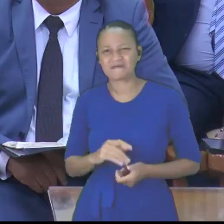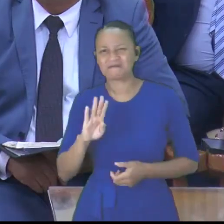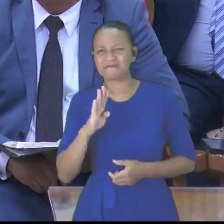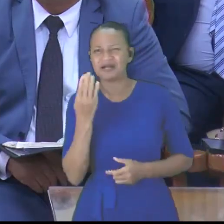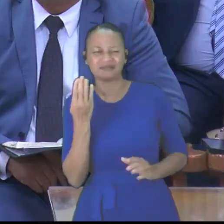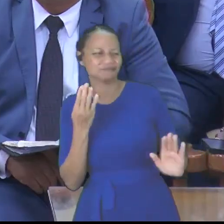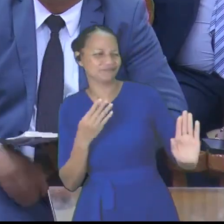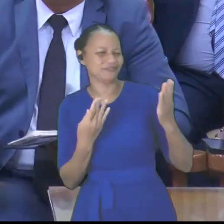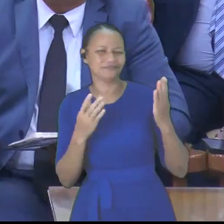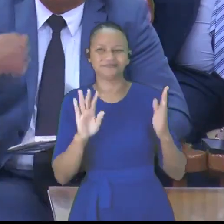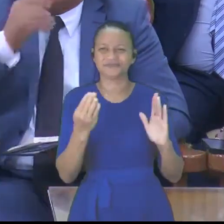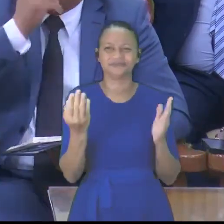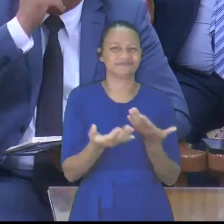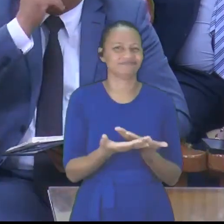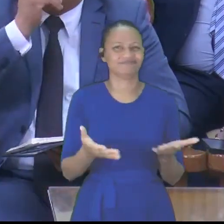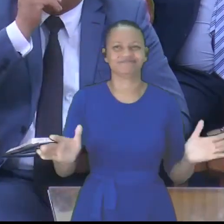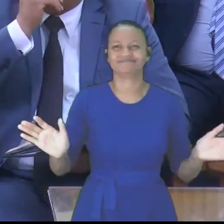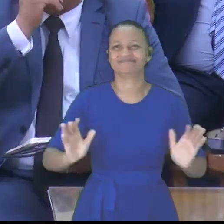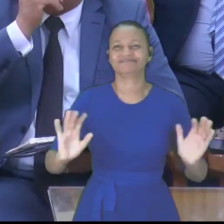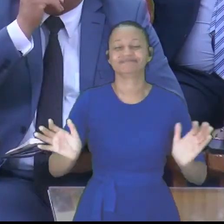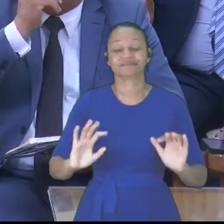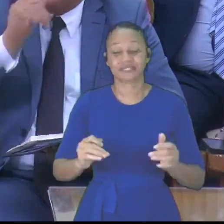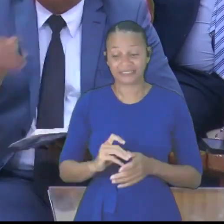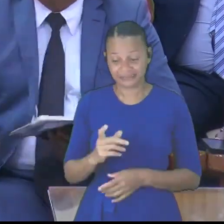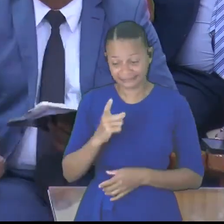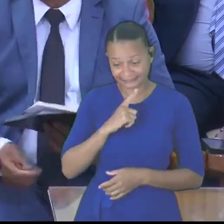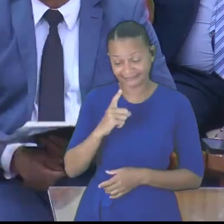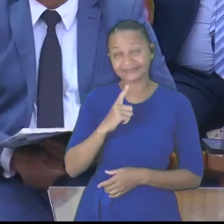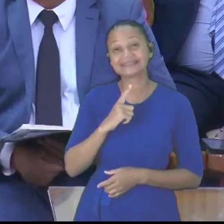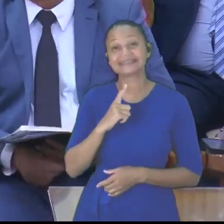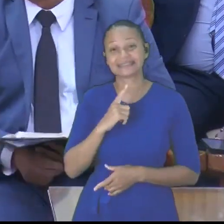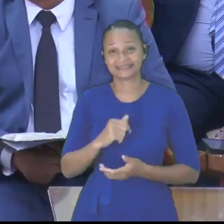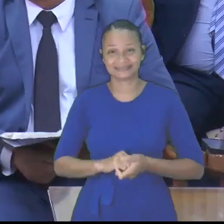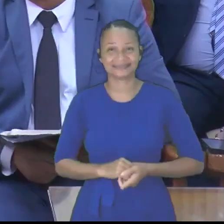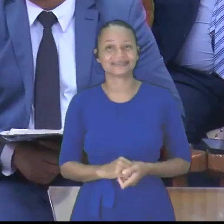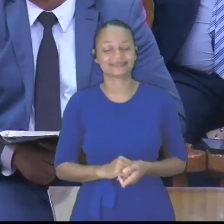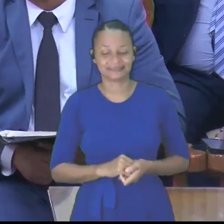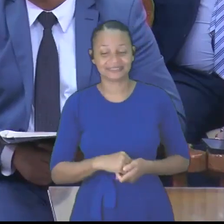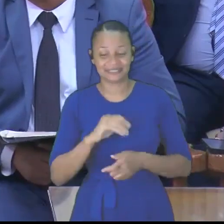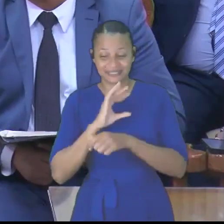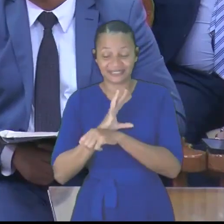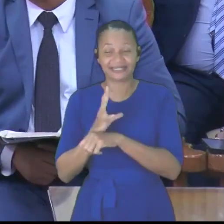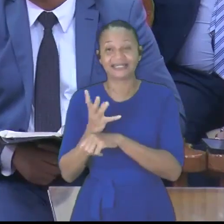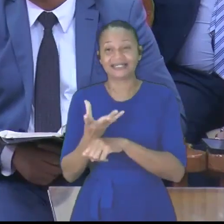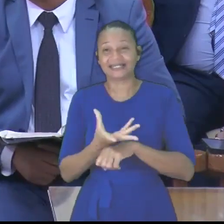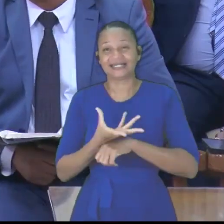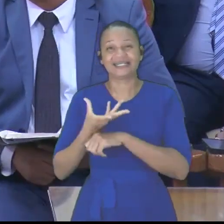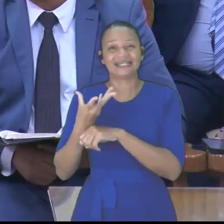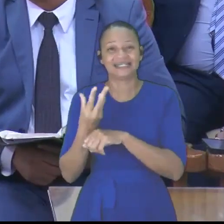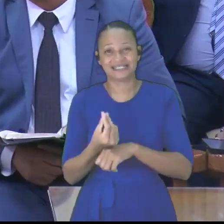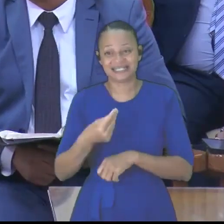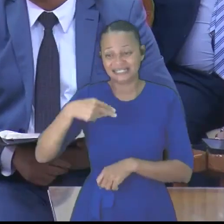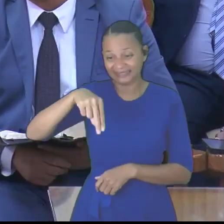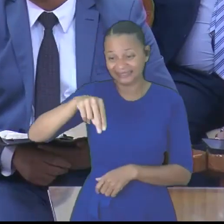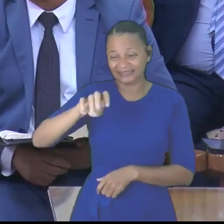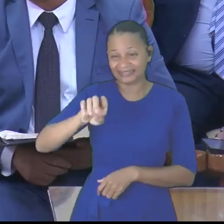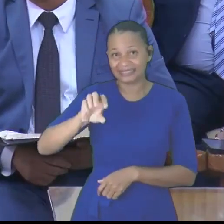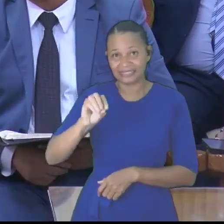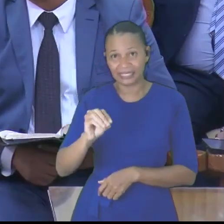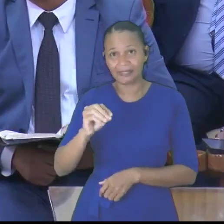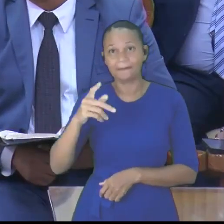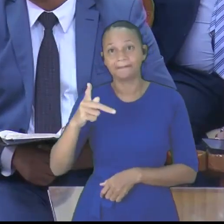hoje em dia em muitos lugares. Tem uma igreja dessas neopentecostais que apareceu um homem em várias